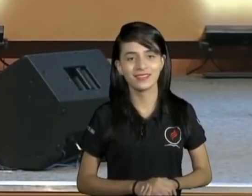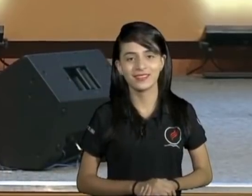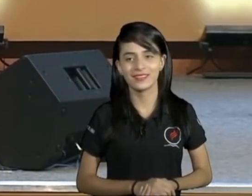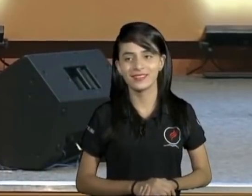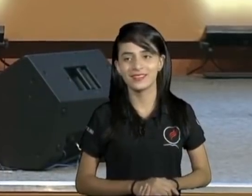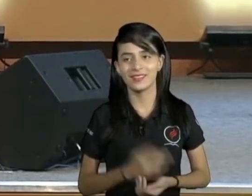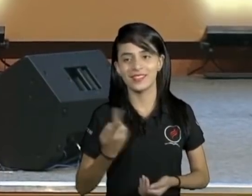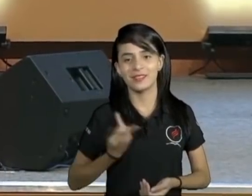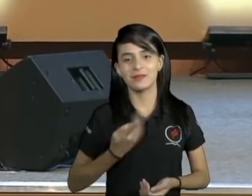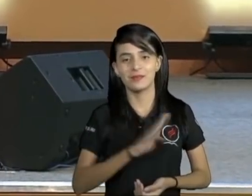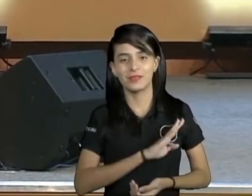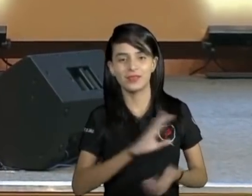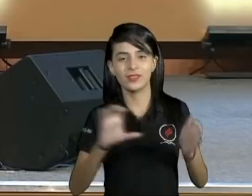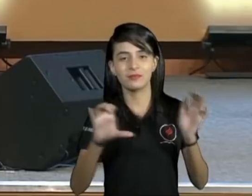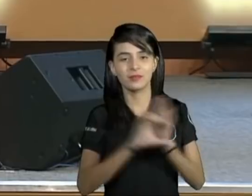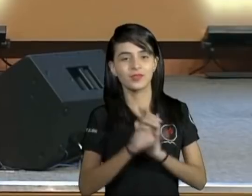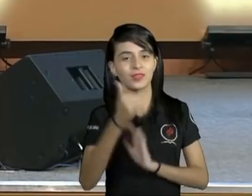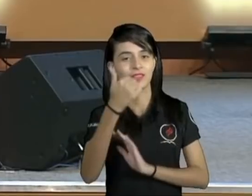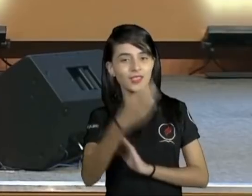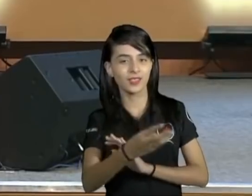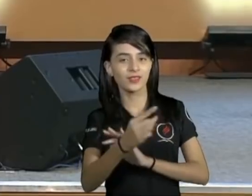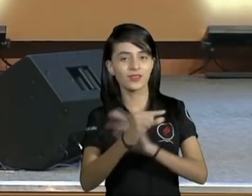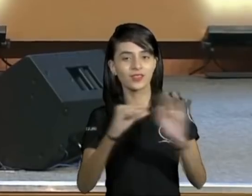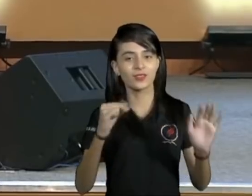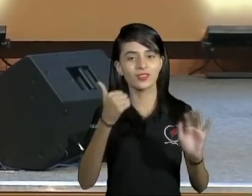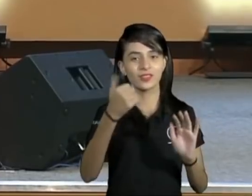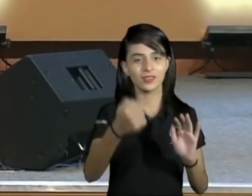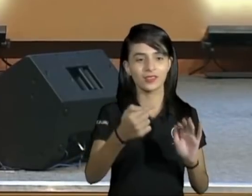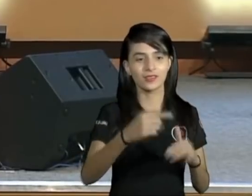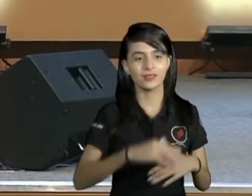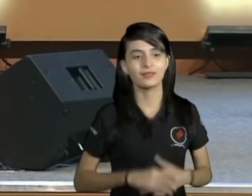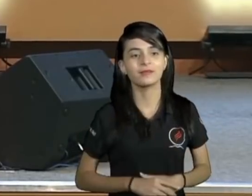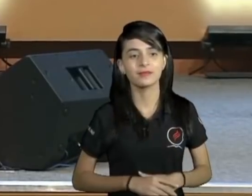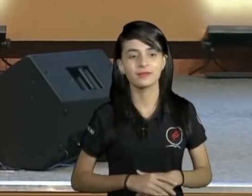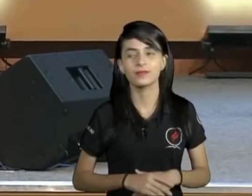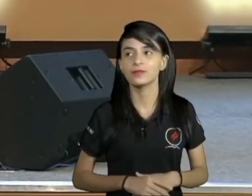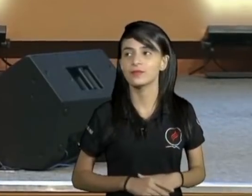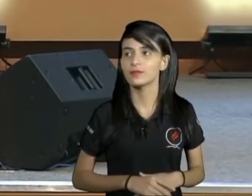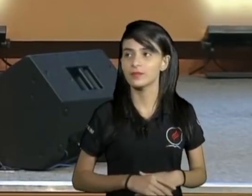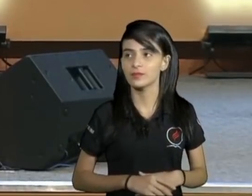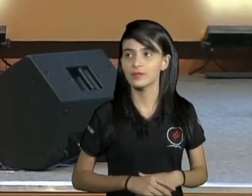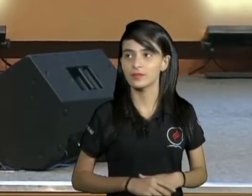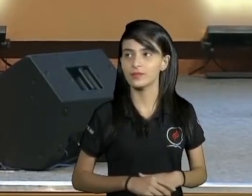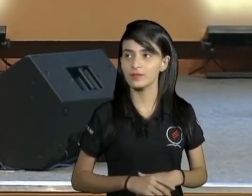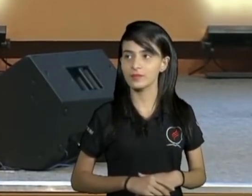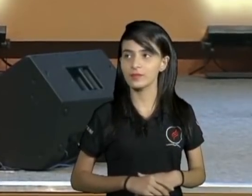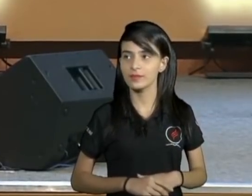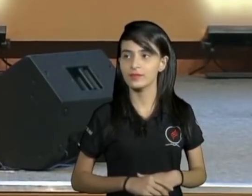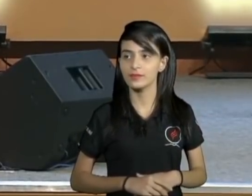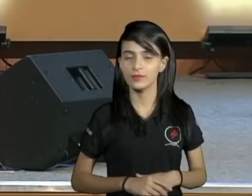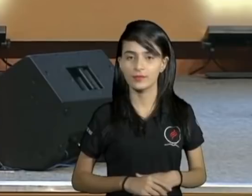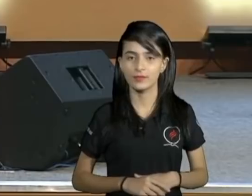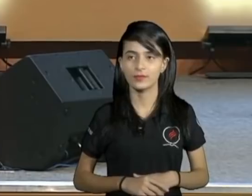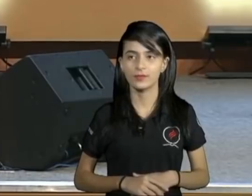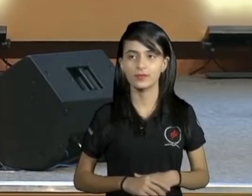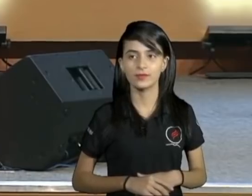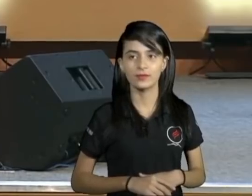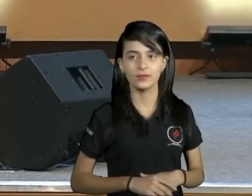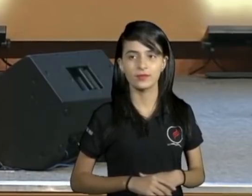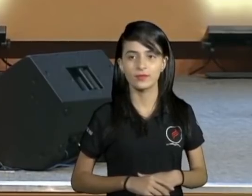em Hebreus capítulo 13 versículo 17 E aí